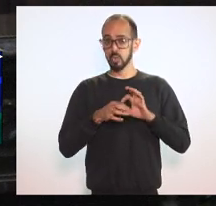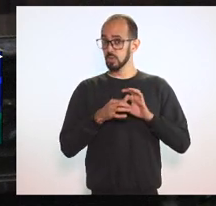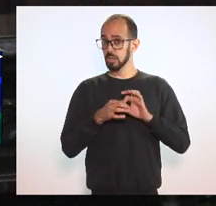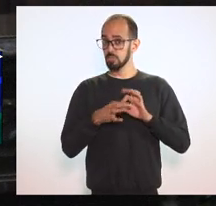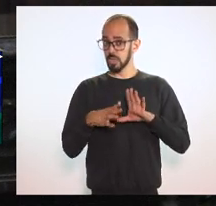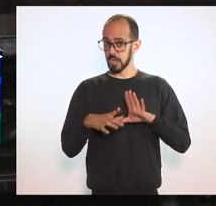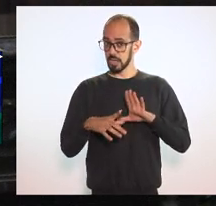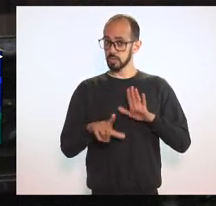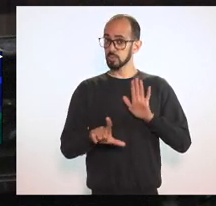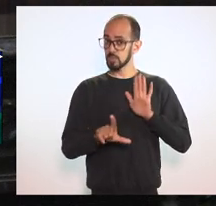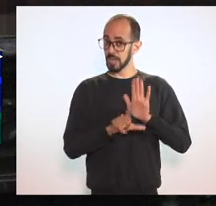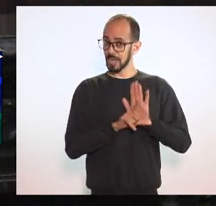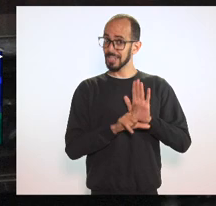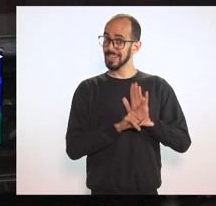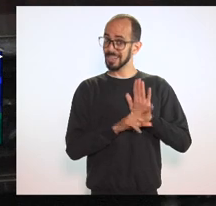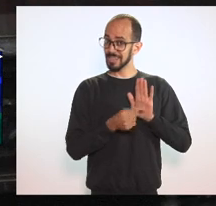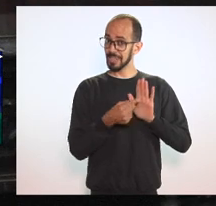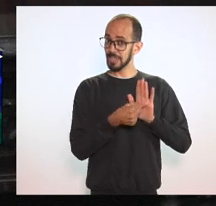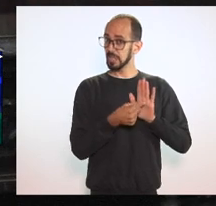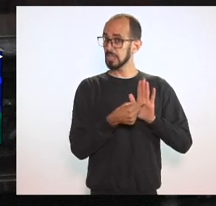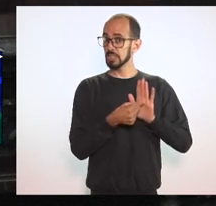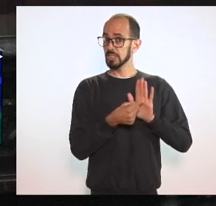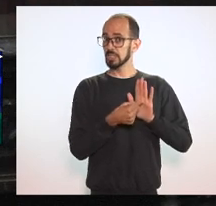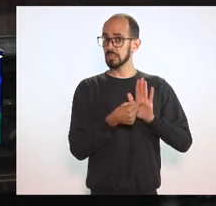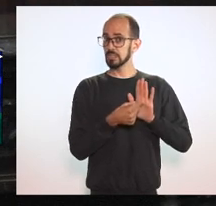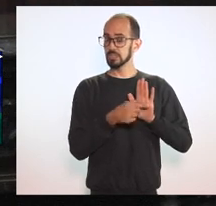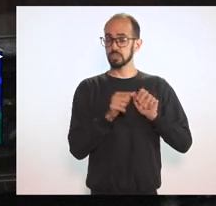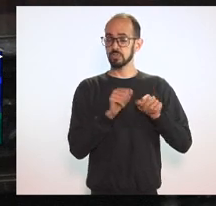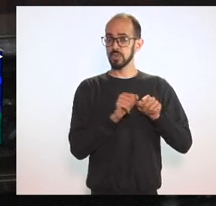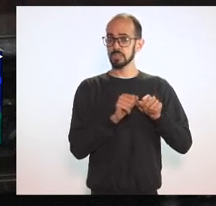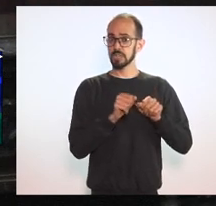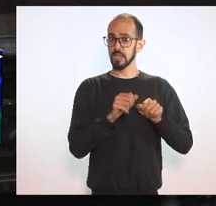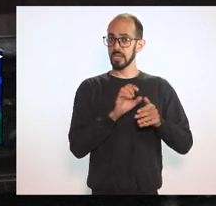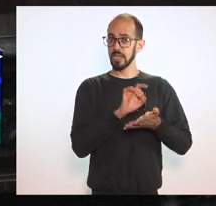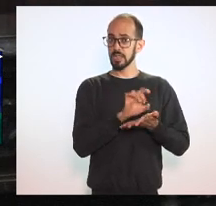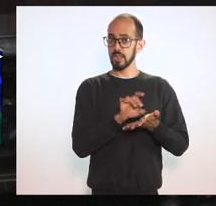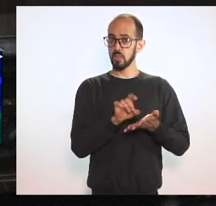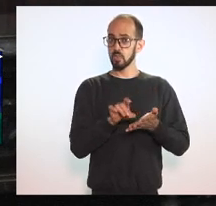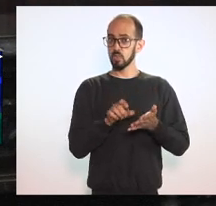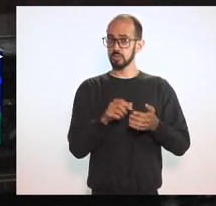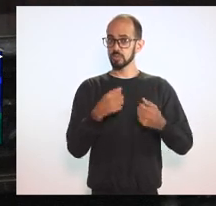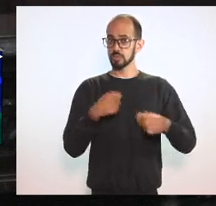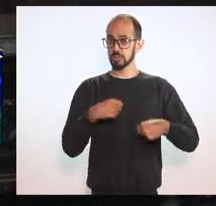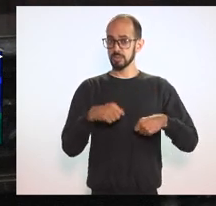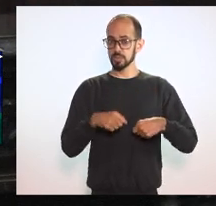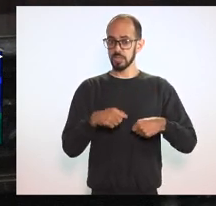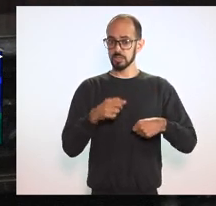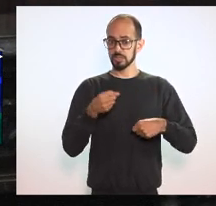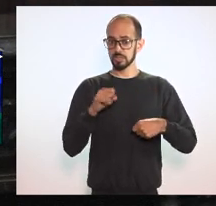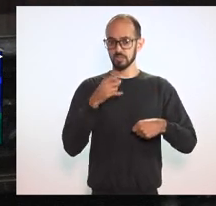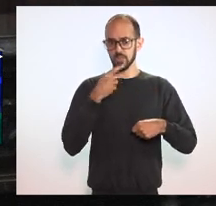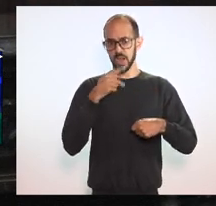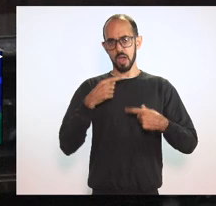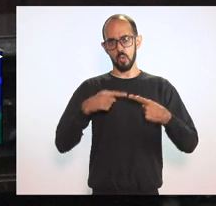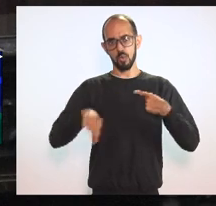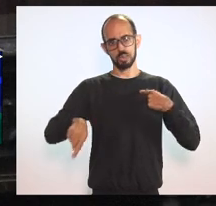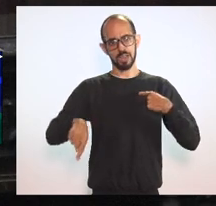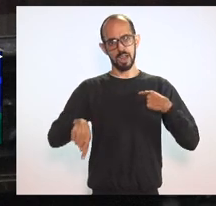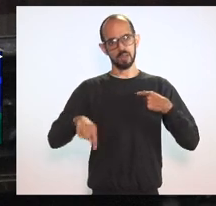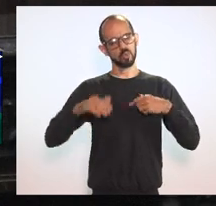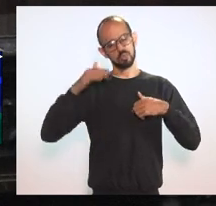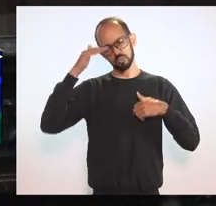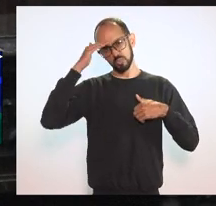liberados a decidir baseado as suas especificidades quem disser o contrário com todo respeito